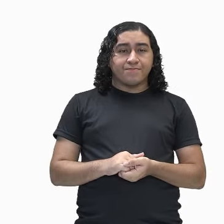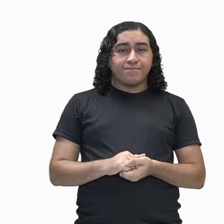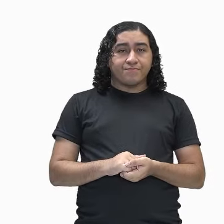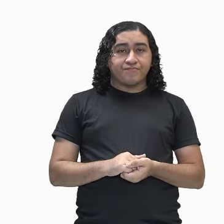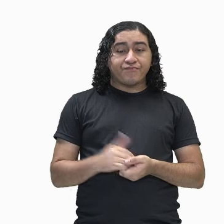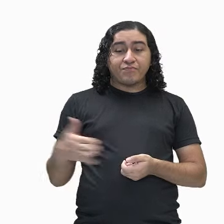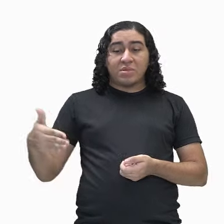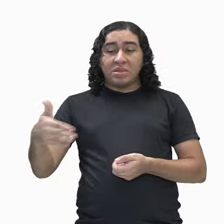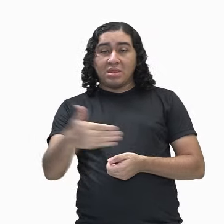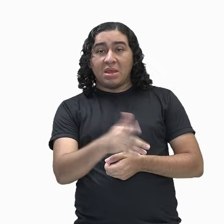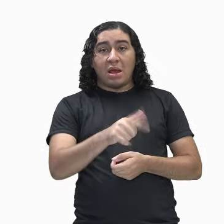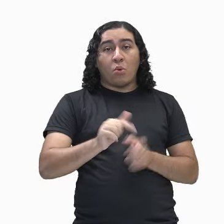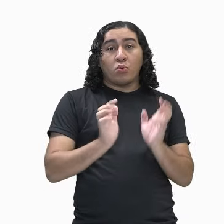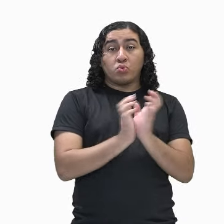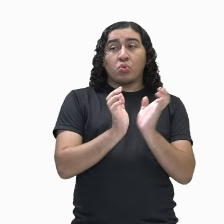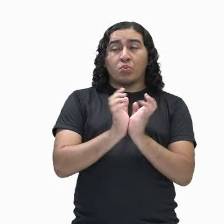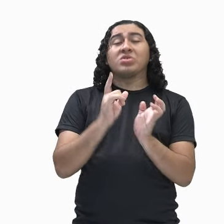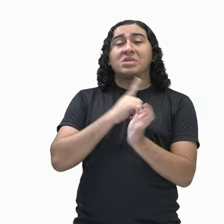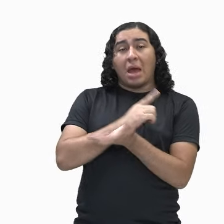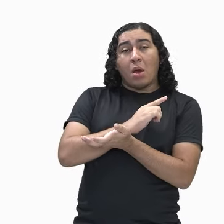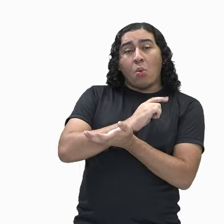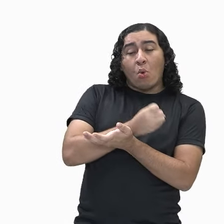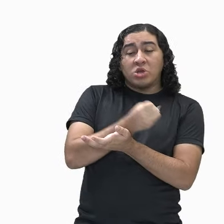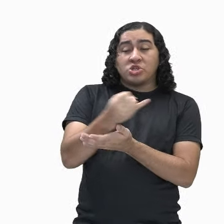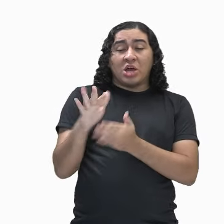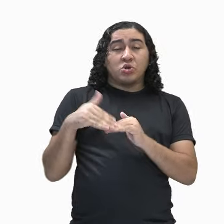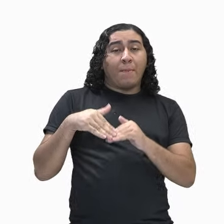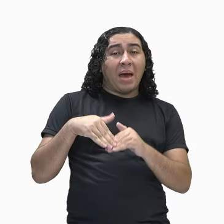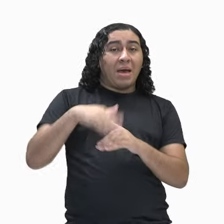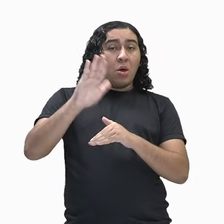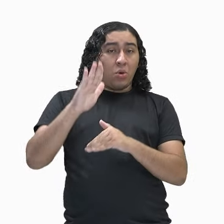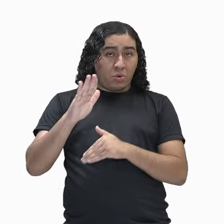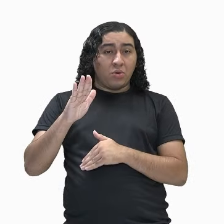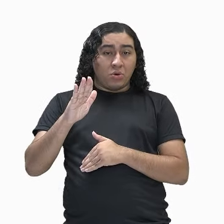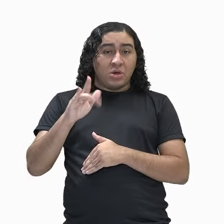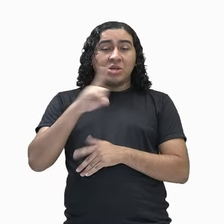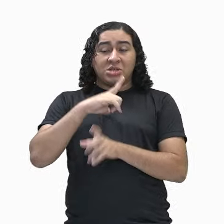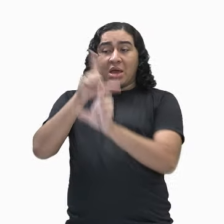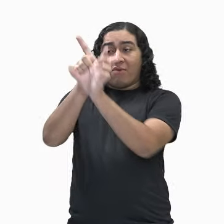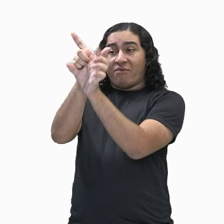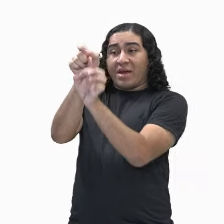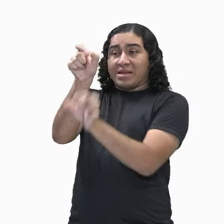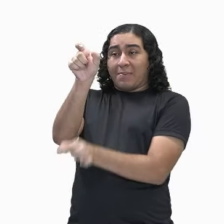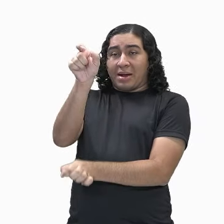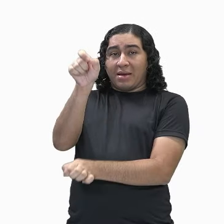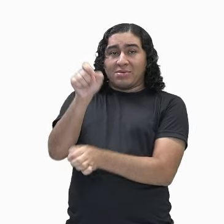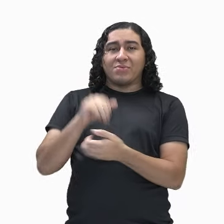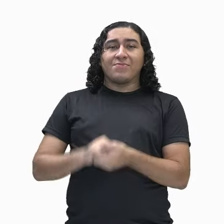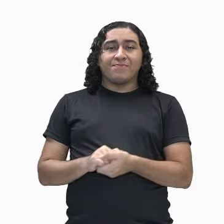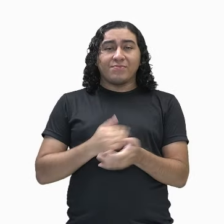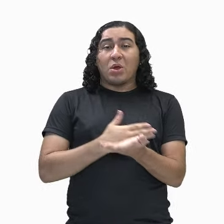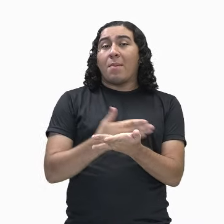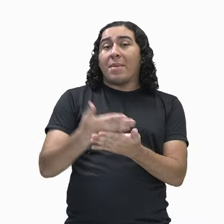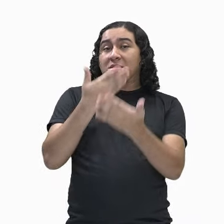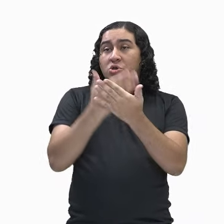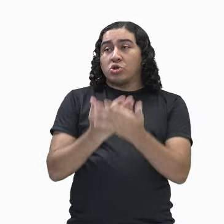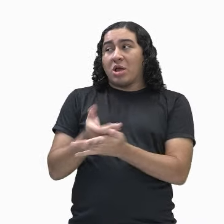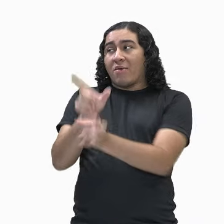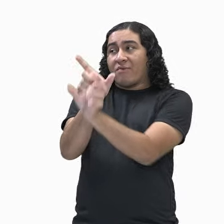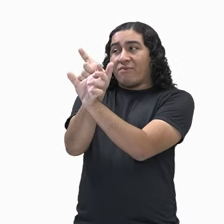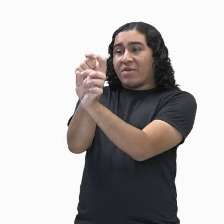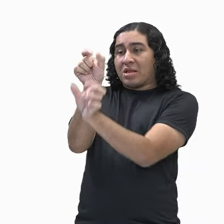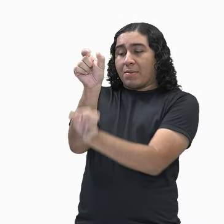ele faz parte aí do maior grupo de vertebrados, né? Então aqui a gente já começa a estudar sobre os vertebrados. Vertebrados